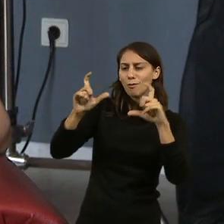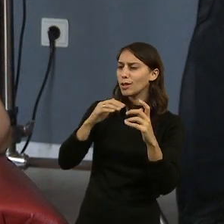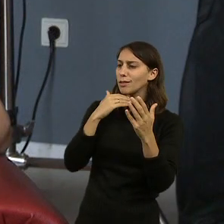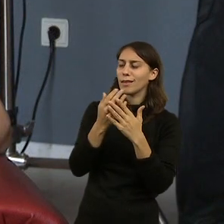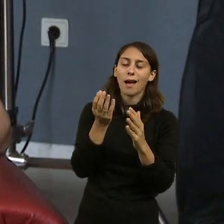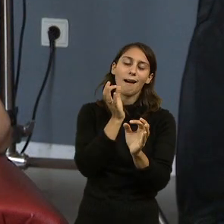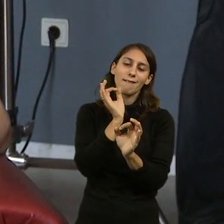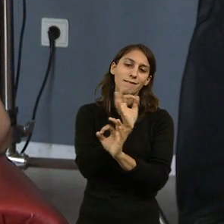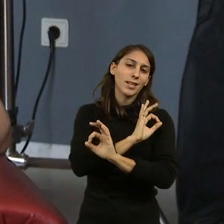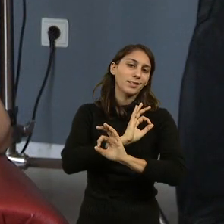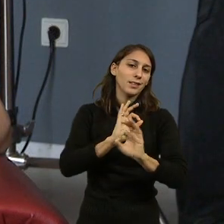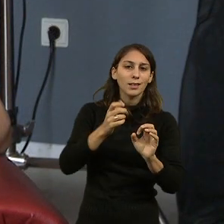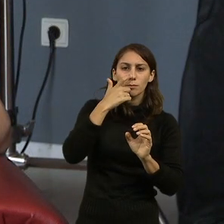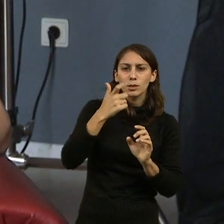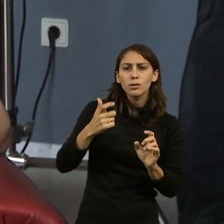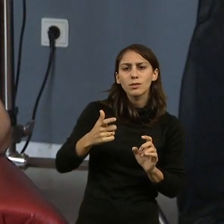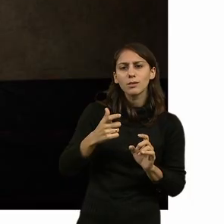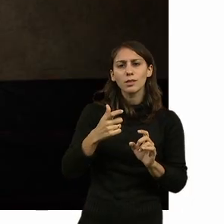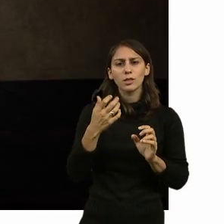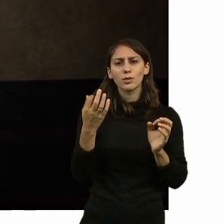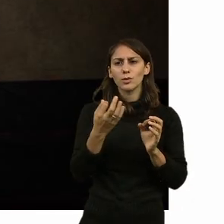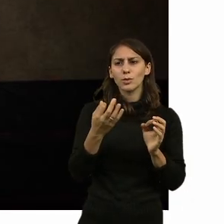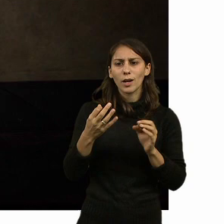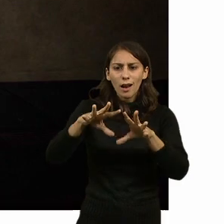foram adotados. Isso é mesmo fantástico.